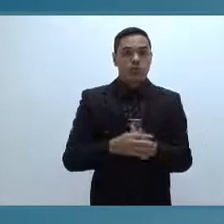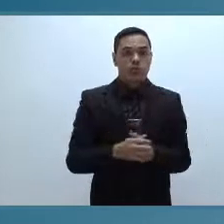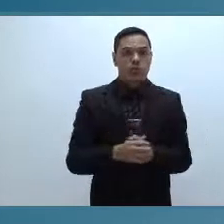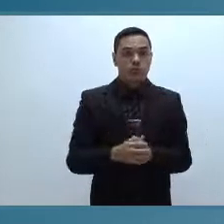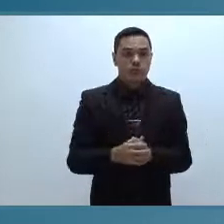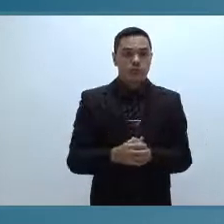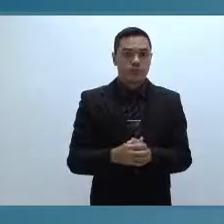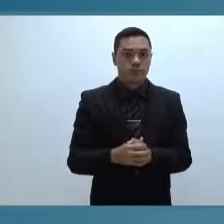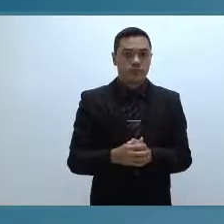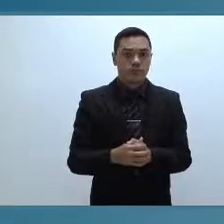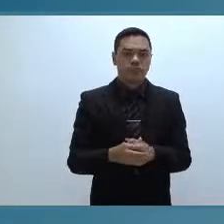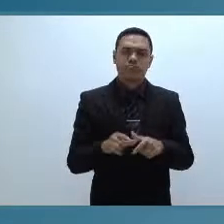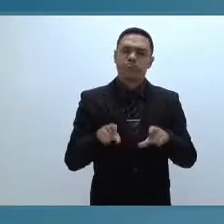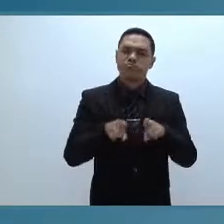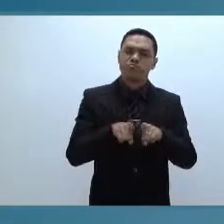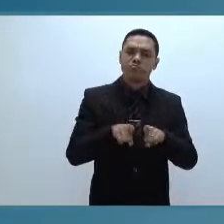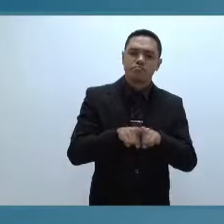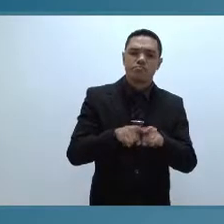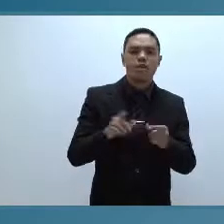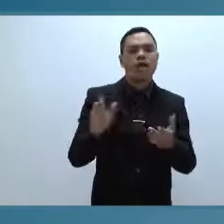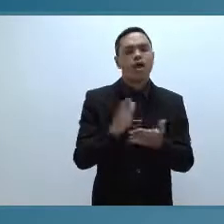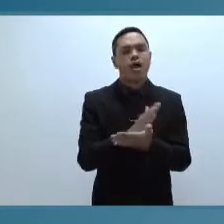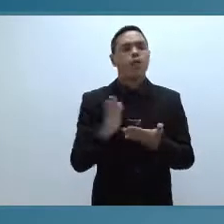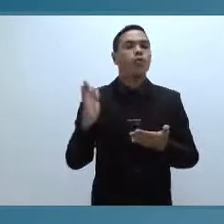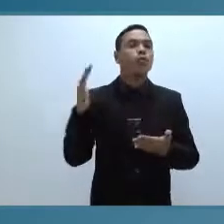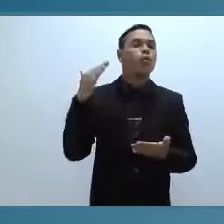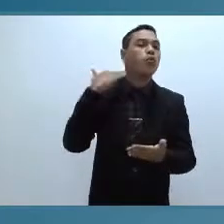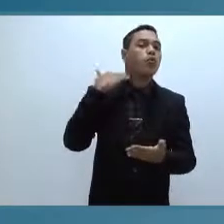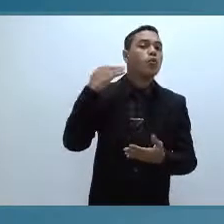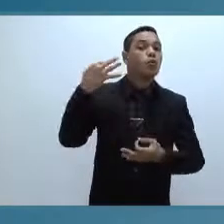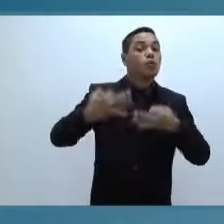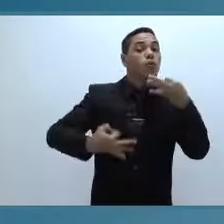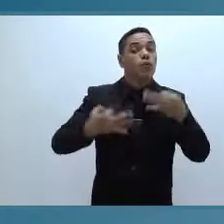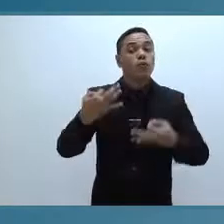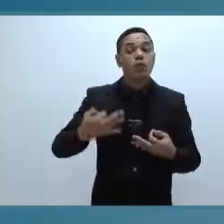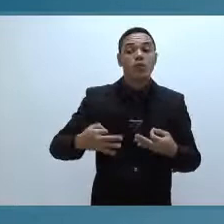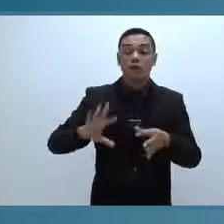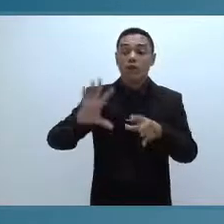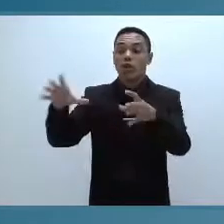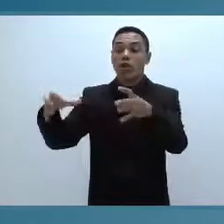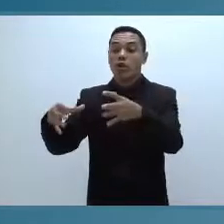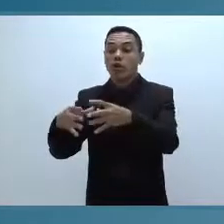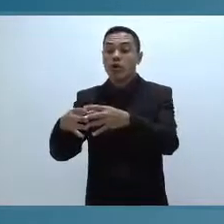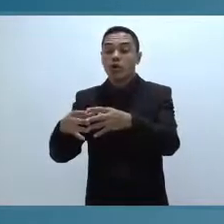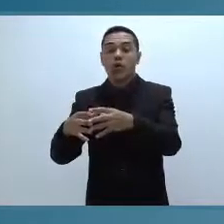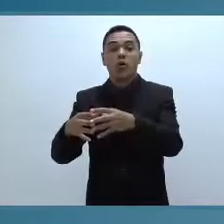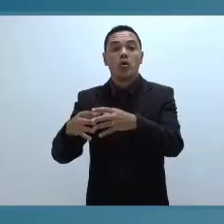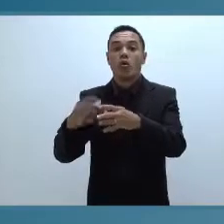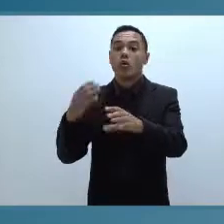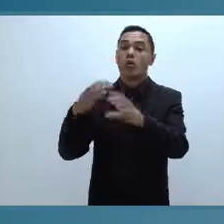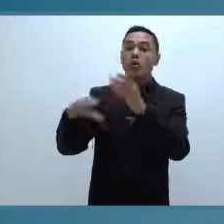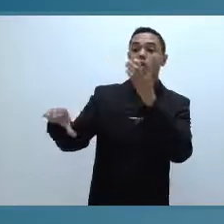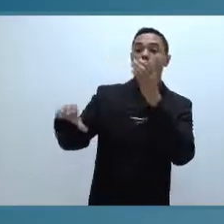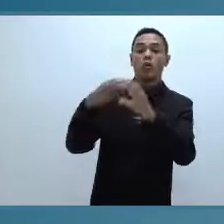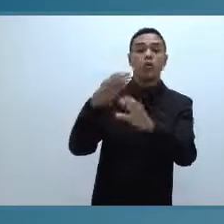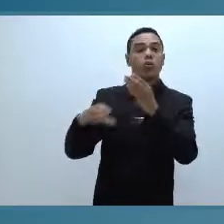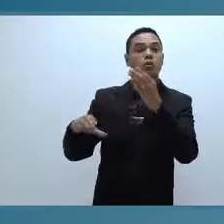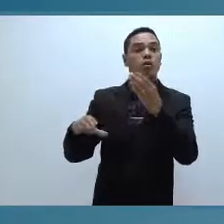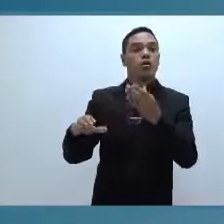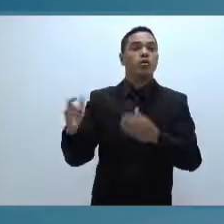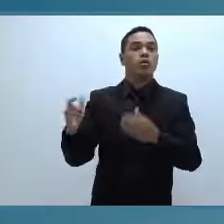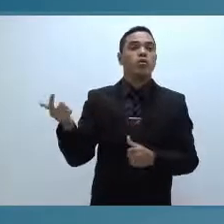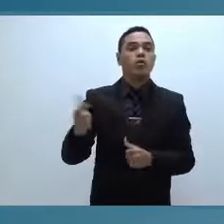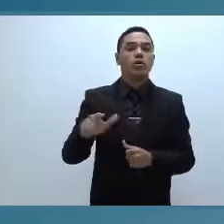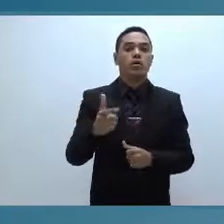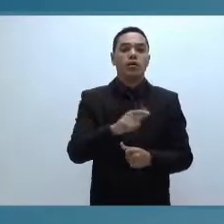não conhece a sociedade em que atua, esse problema não pode ser atribuído ao juiz, mas é um problema, e